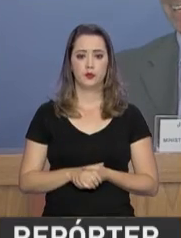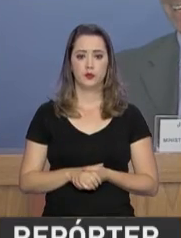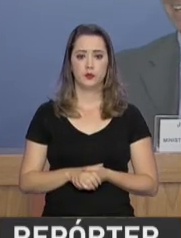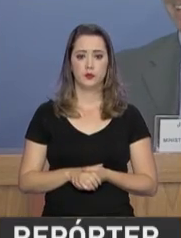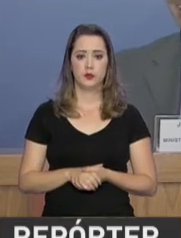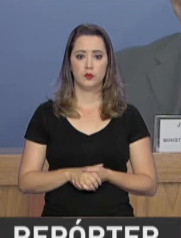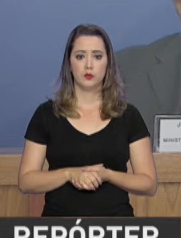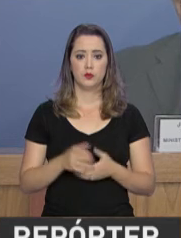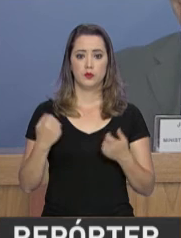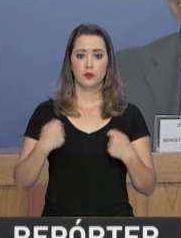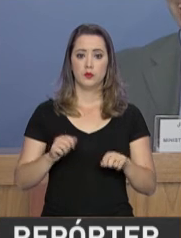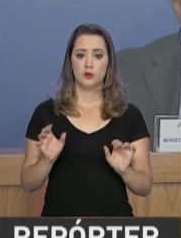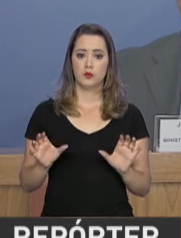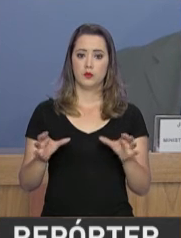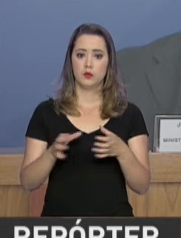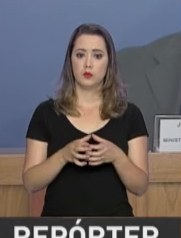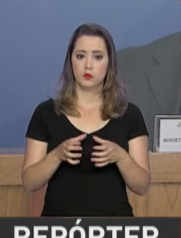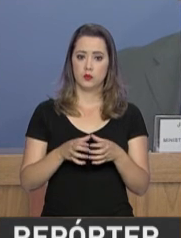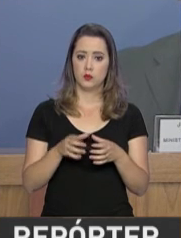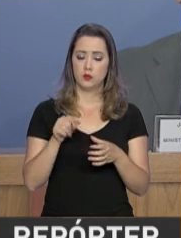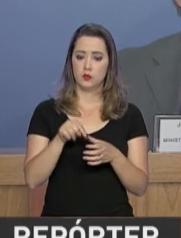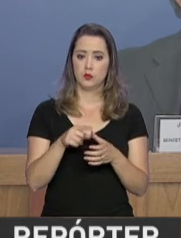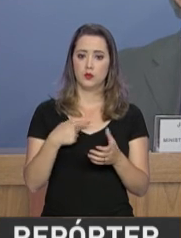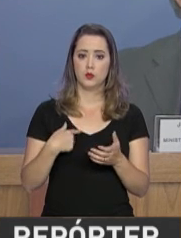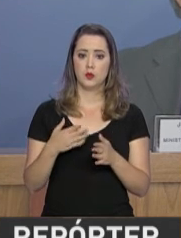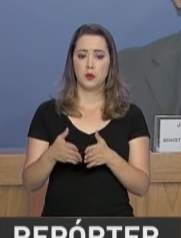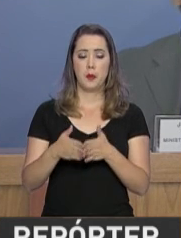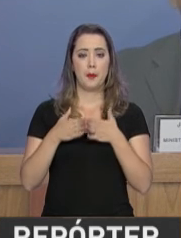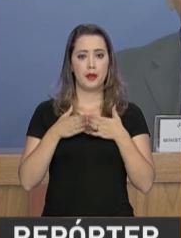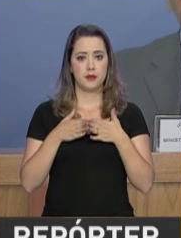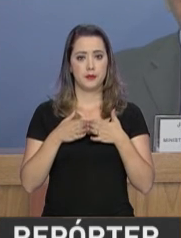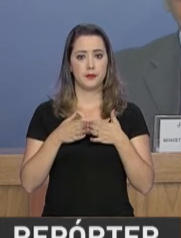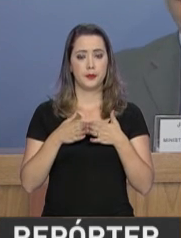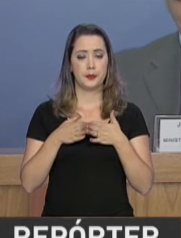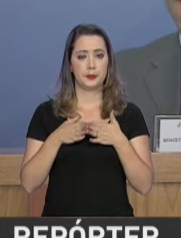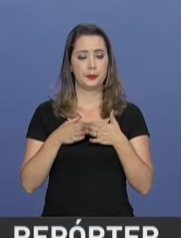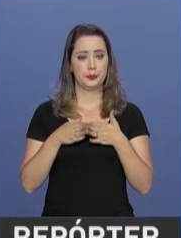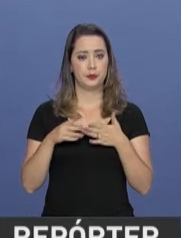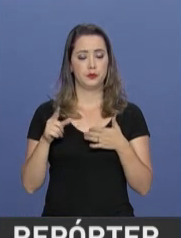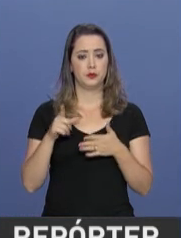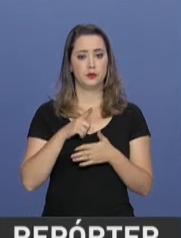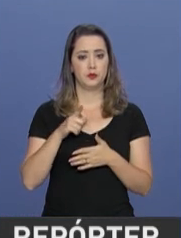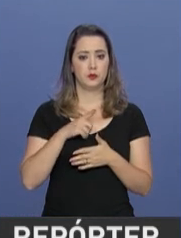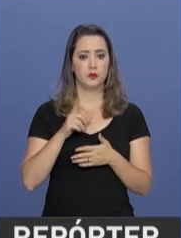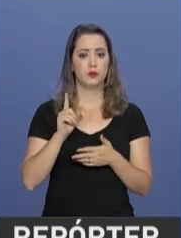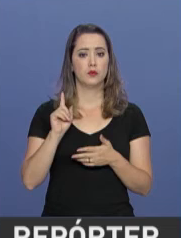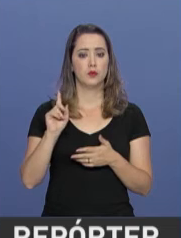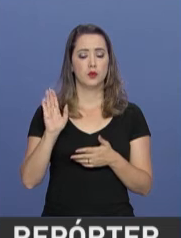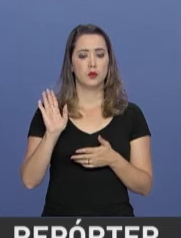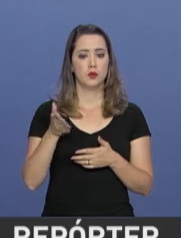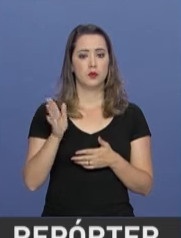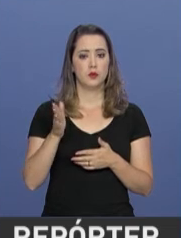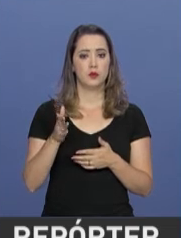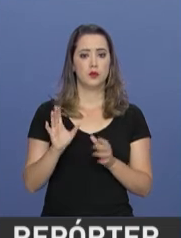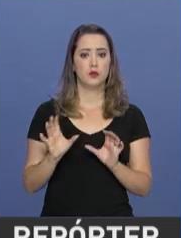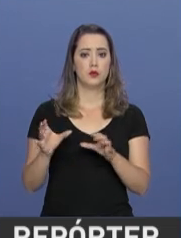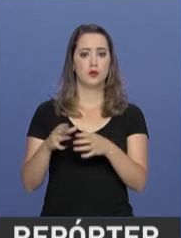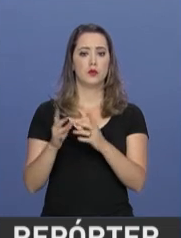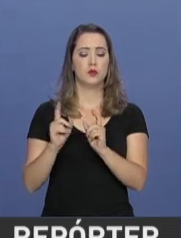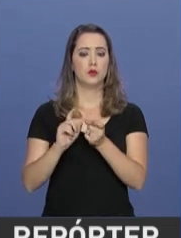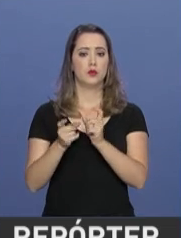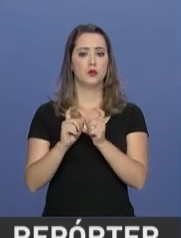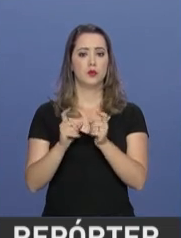precisa que as concessionárias entre com o pedido é nós temos a sinalização de algumas concessionárias